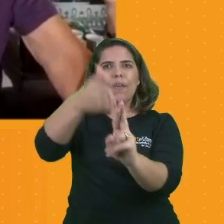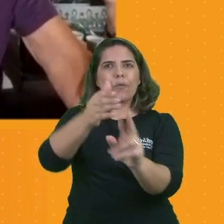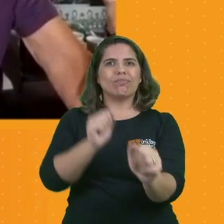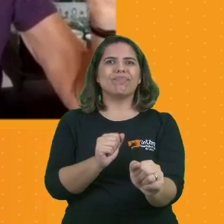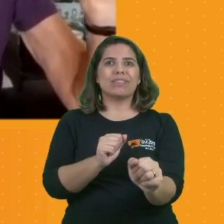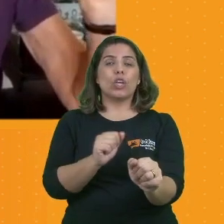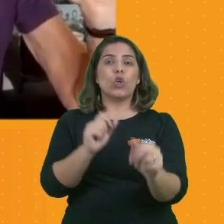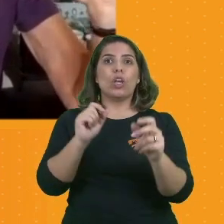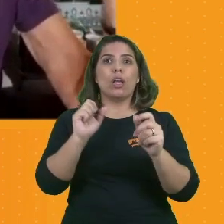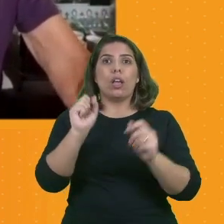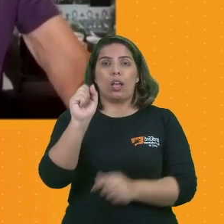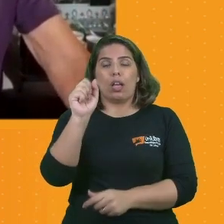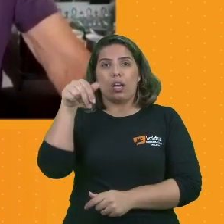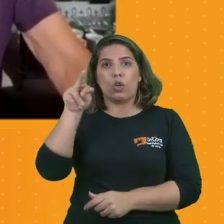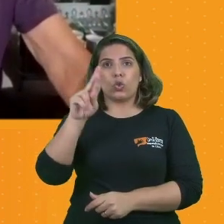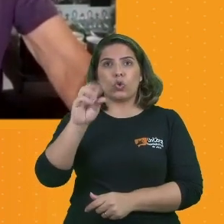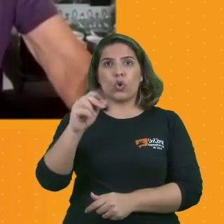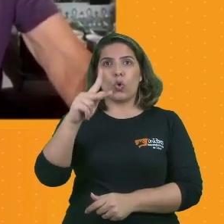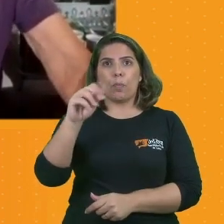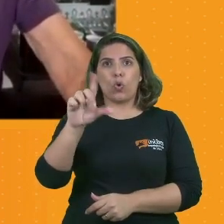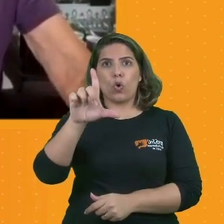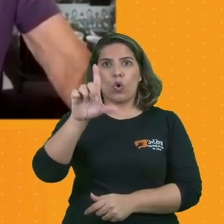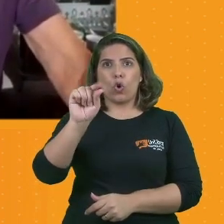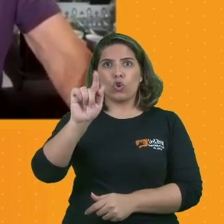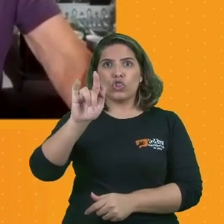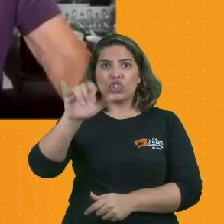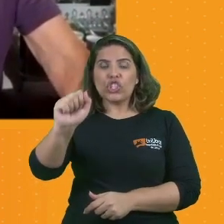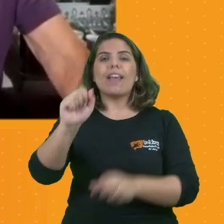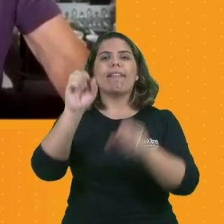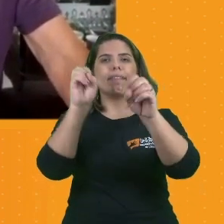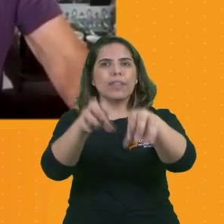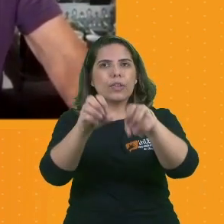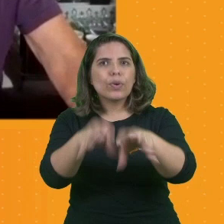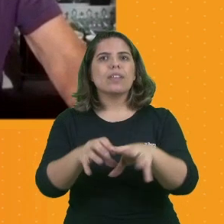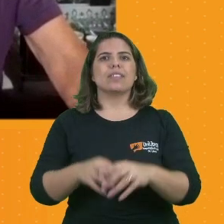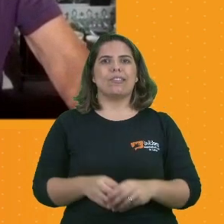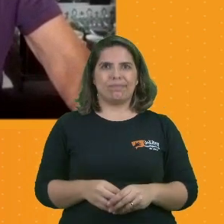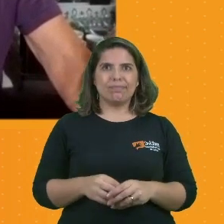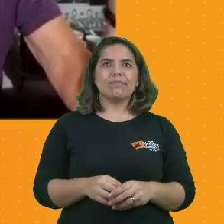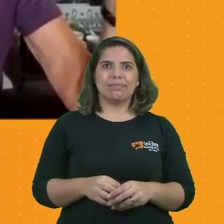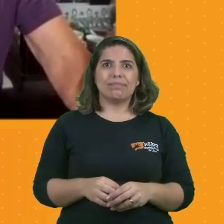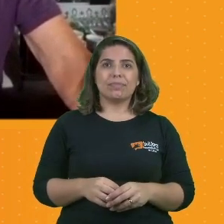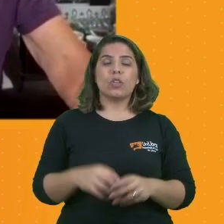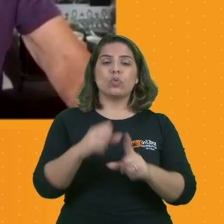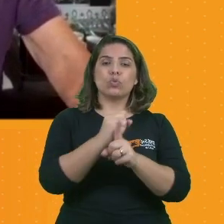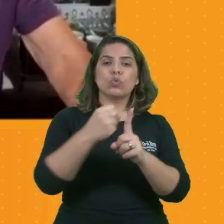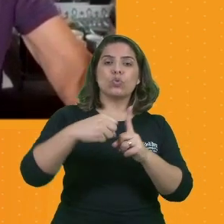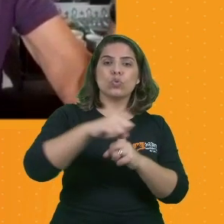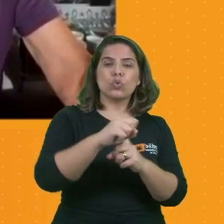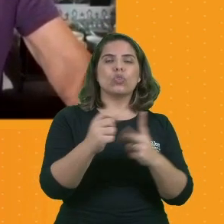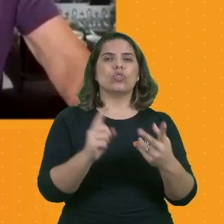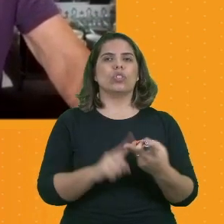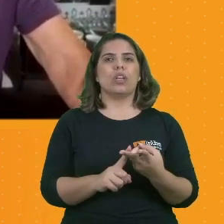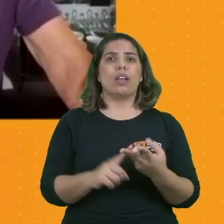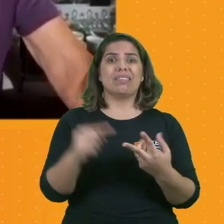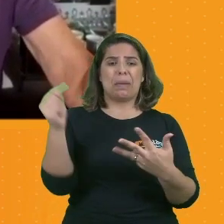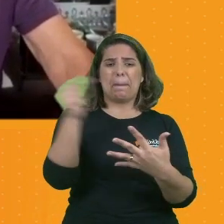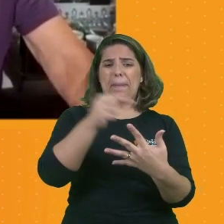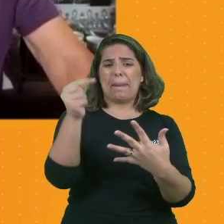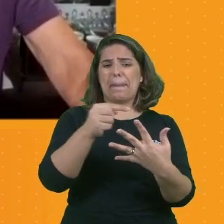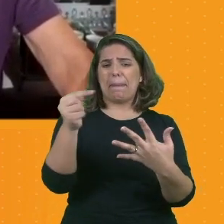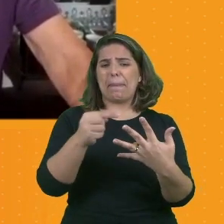na educação agenda esse jogo de lá para cá a sociologia antropologia